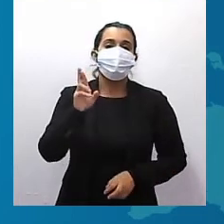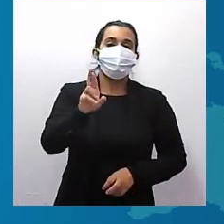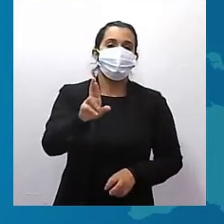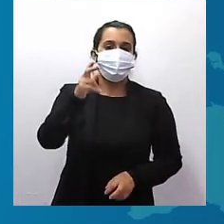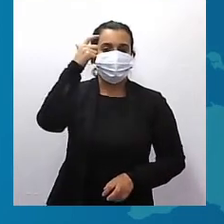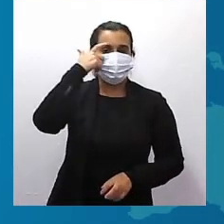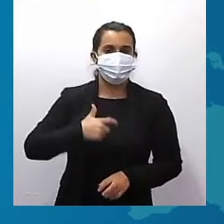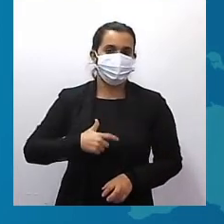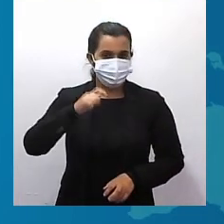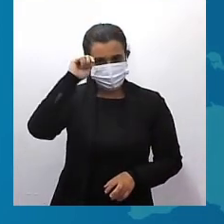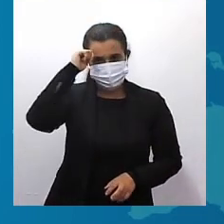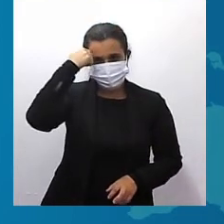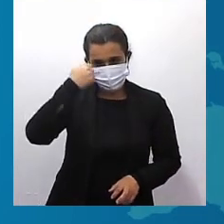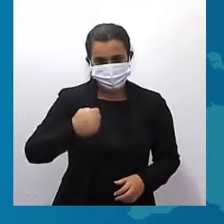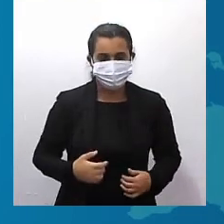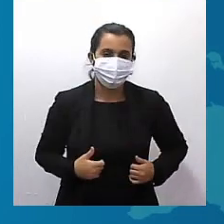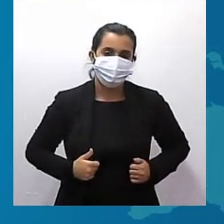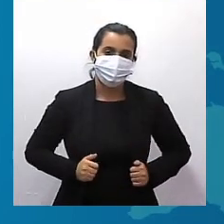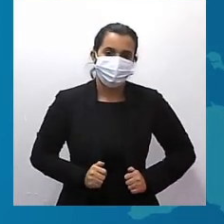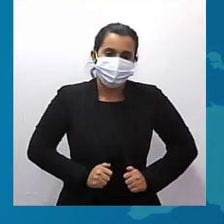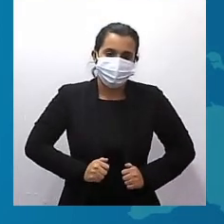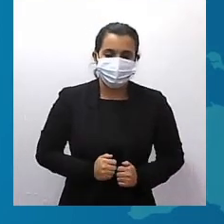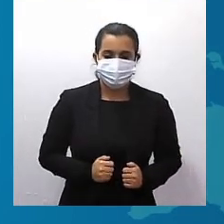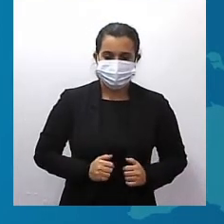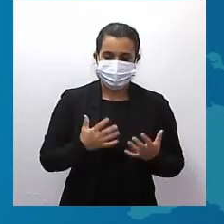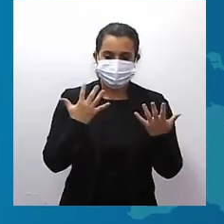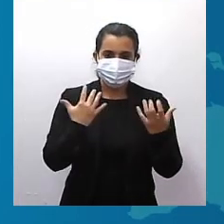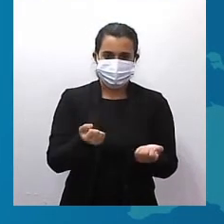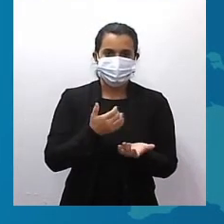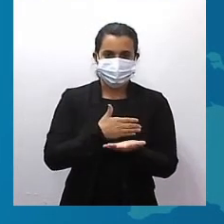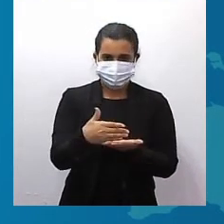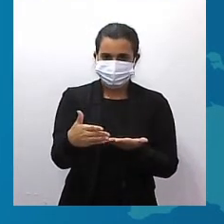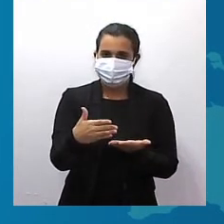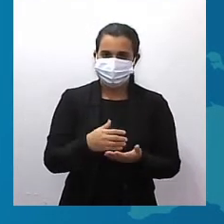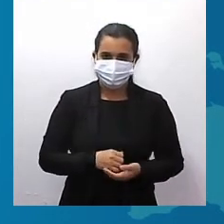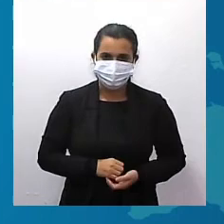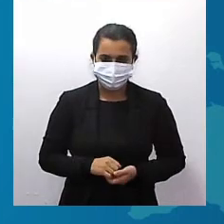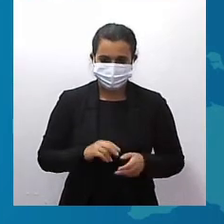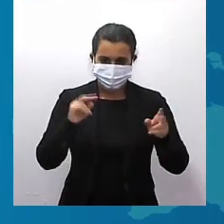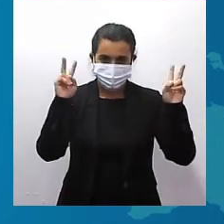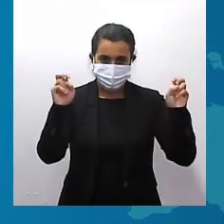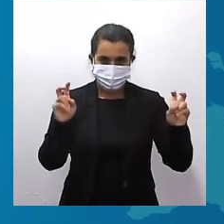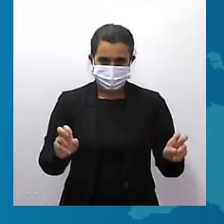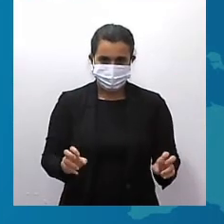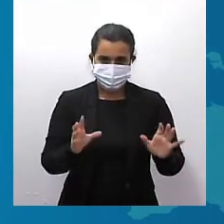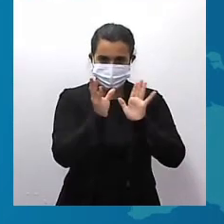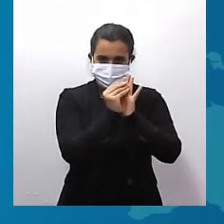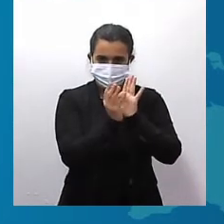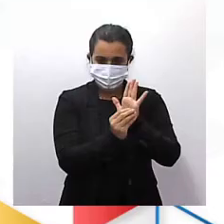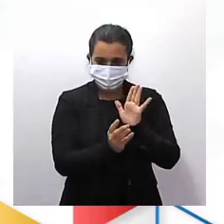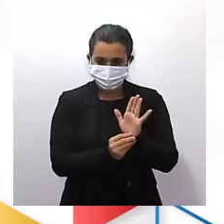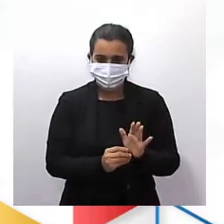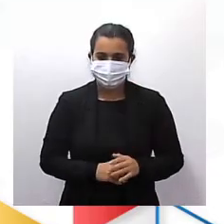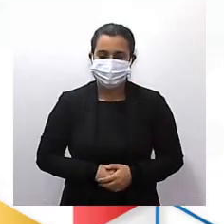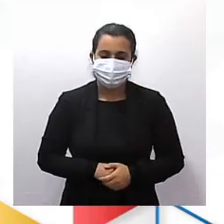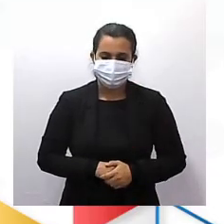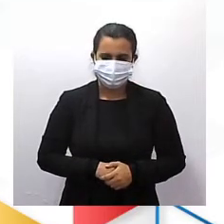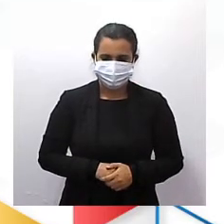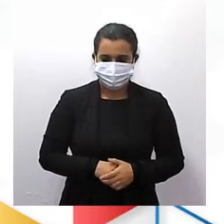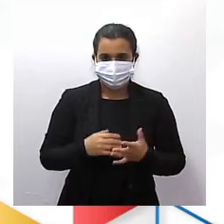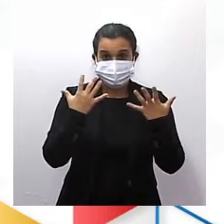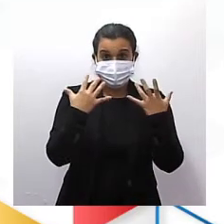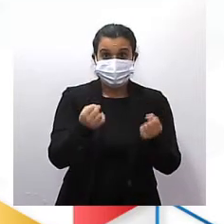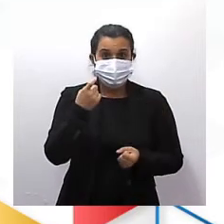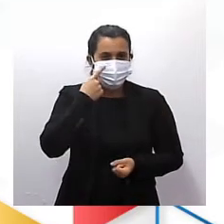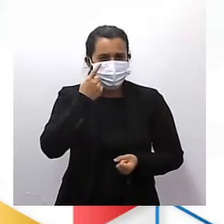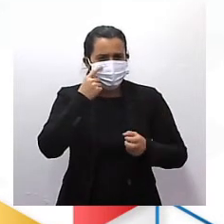negra, ok? Então, vamos lá começar os nossos conteúdos. Olha aí, a gente vai fazer uma leve